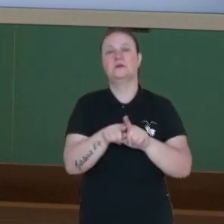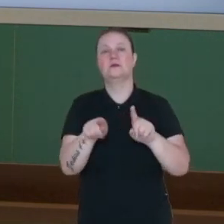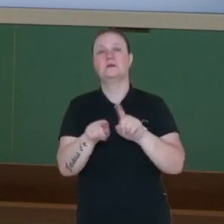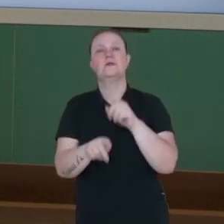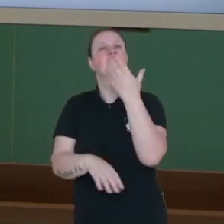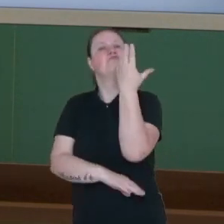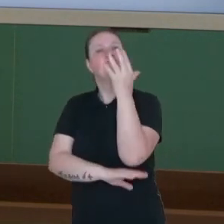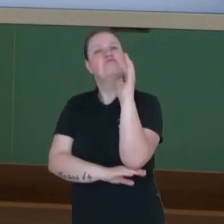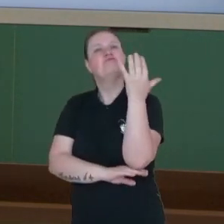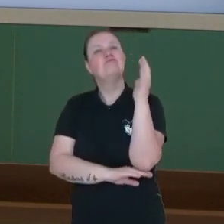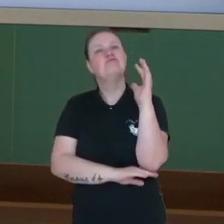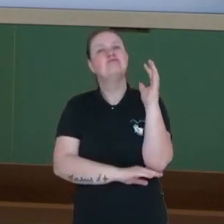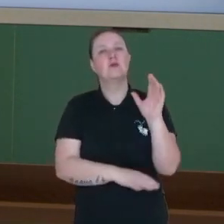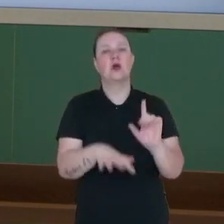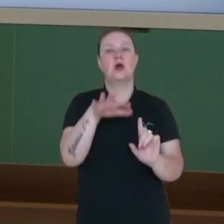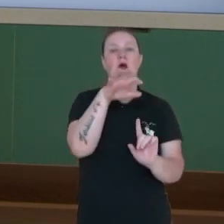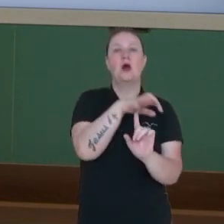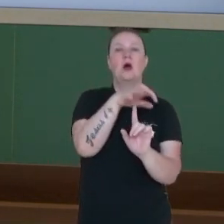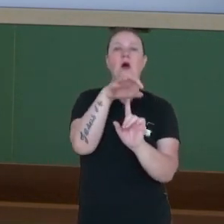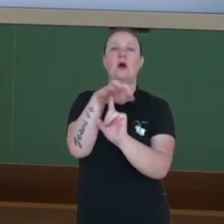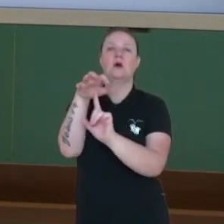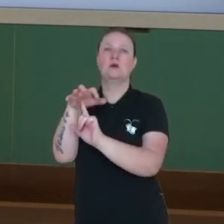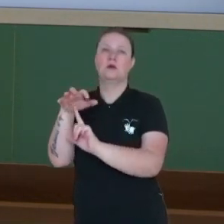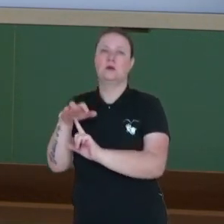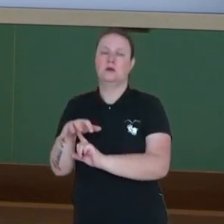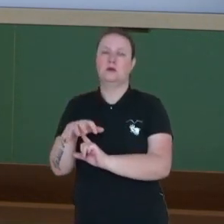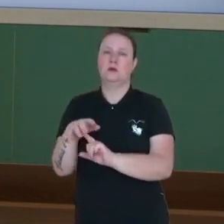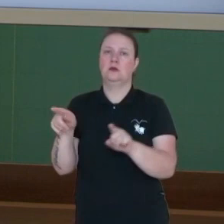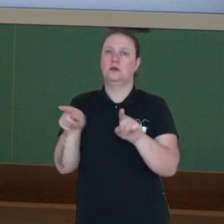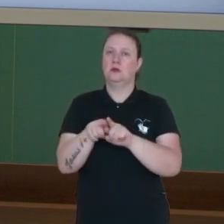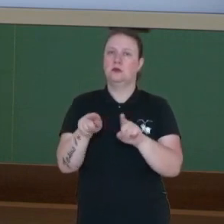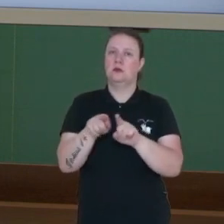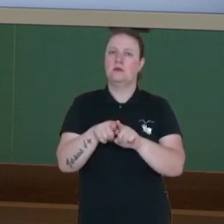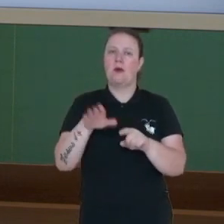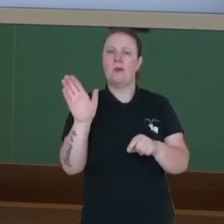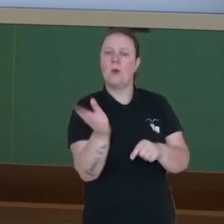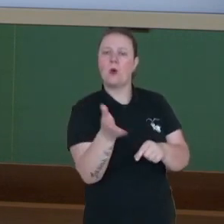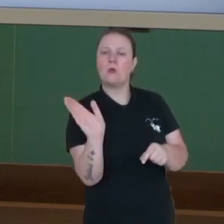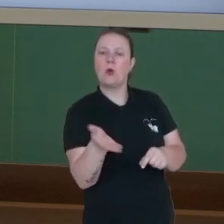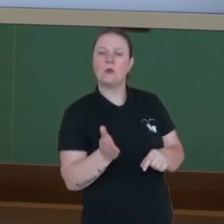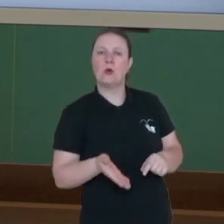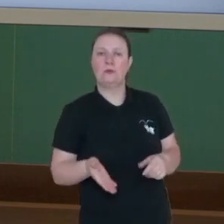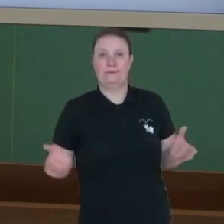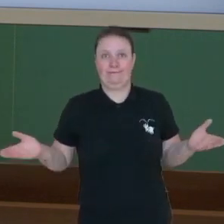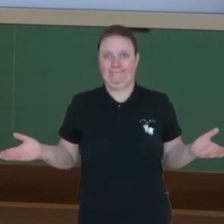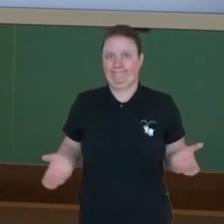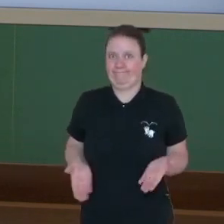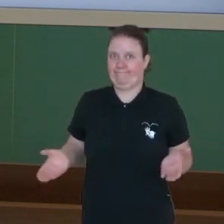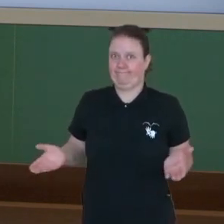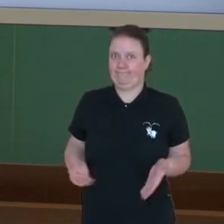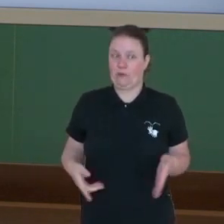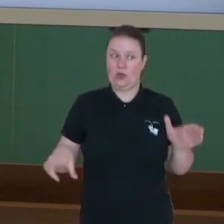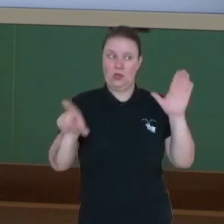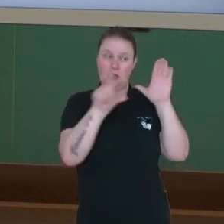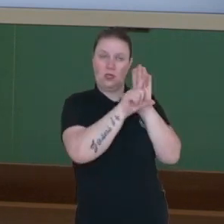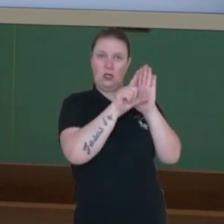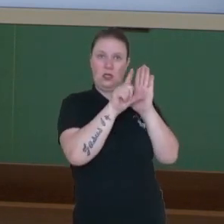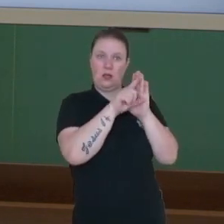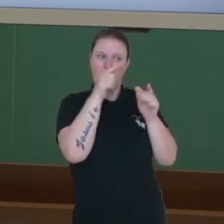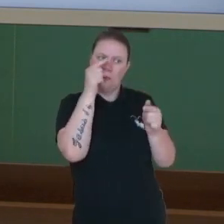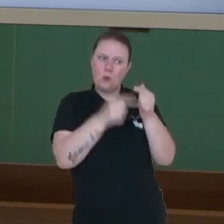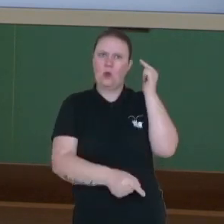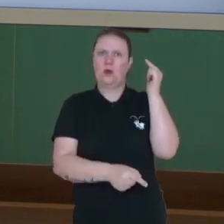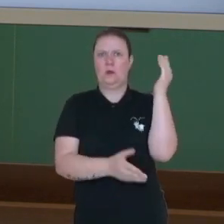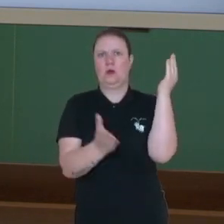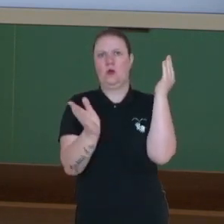araucária, né, ela passou a ser explorada como atividade econômica. Hoje existe uma legislação que proíbe a derrubada